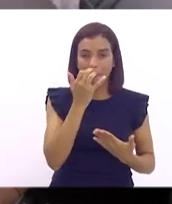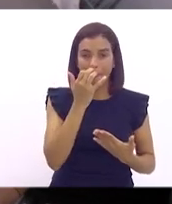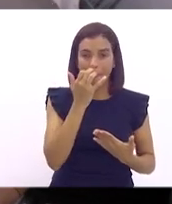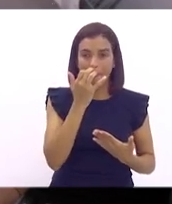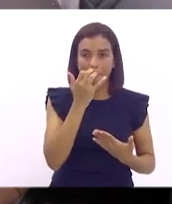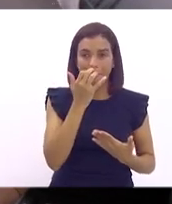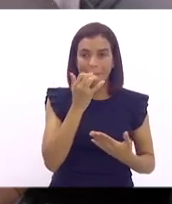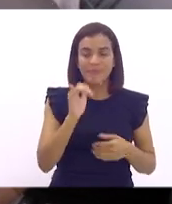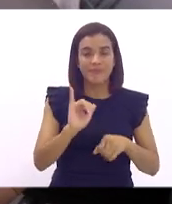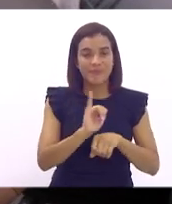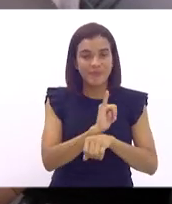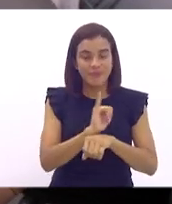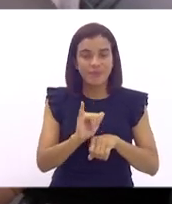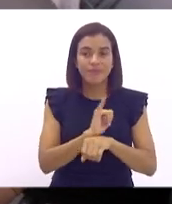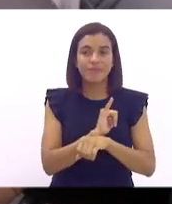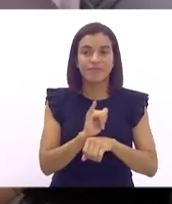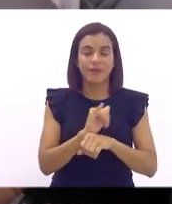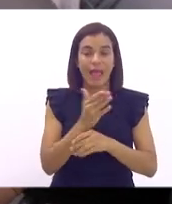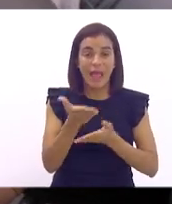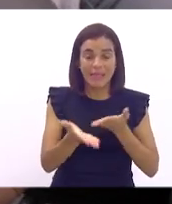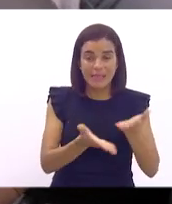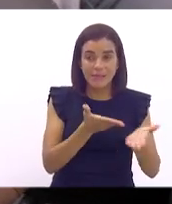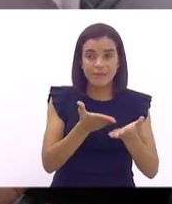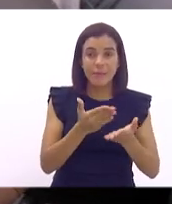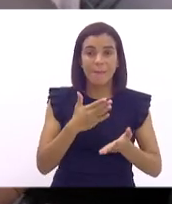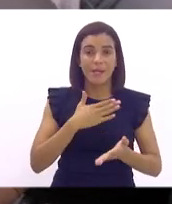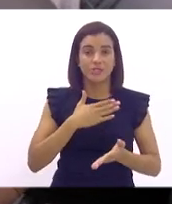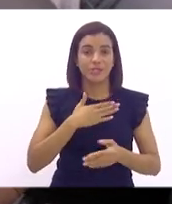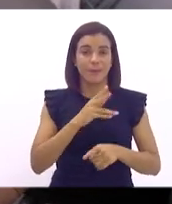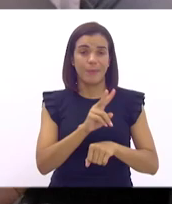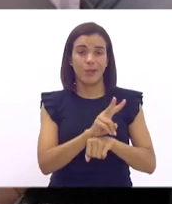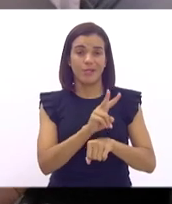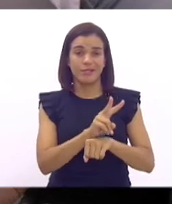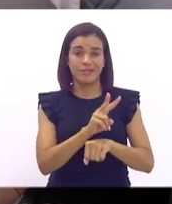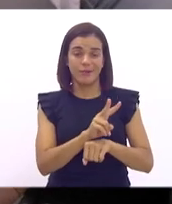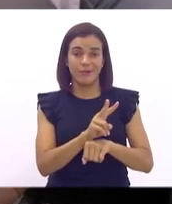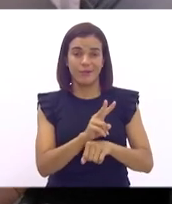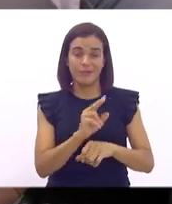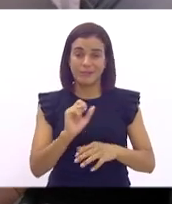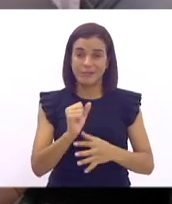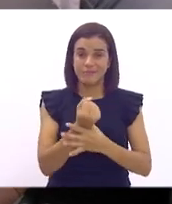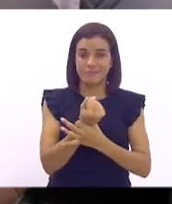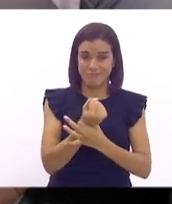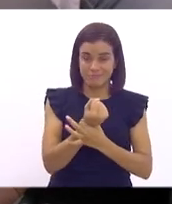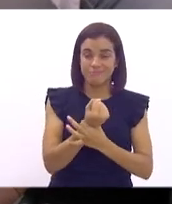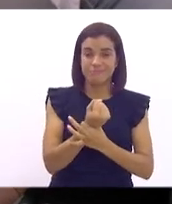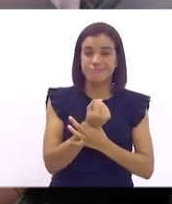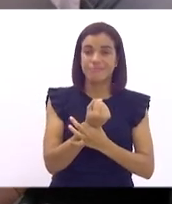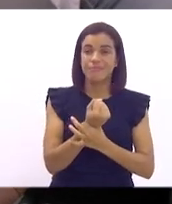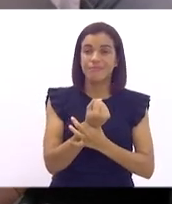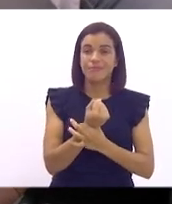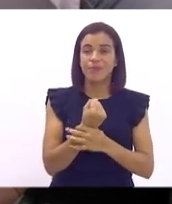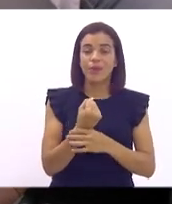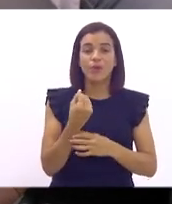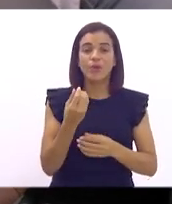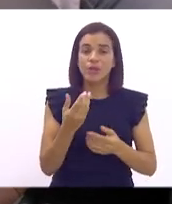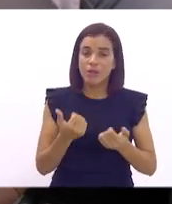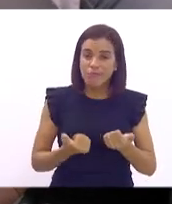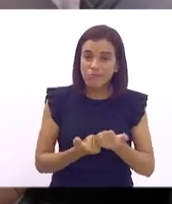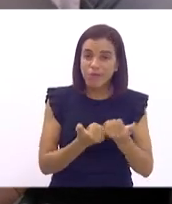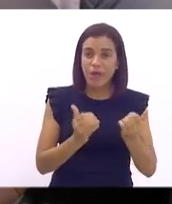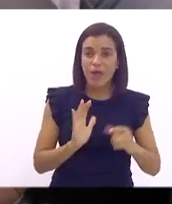medida, em razão da intervenção. Para a gente é uma questão de proteção, de segurança, de